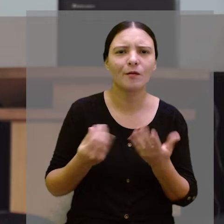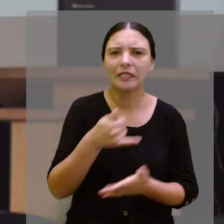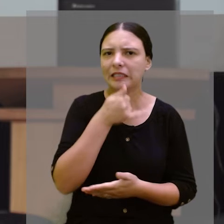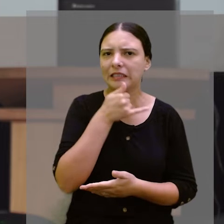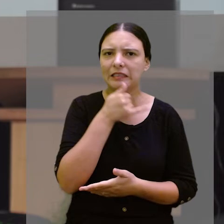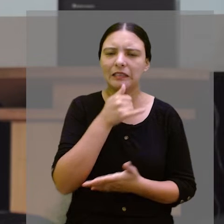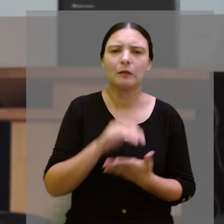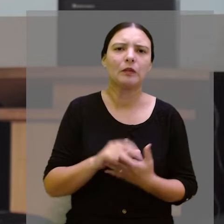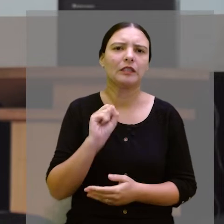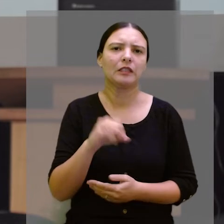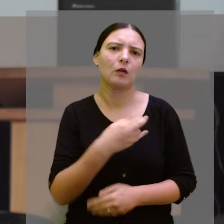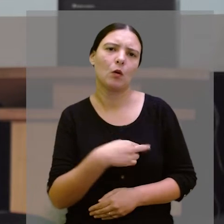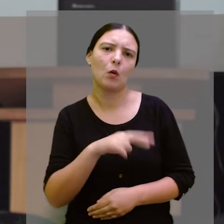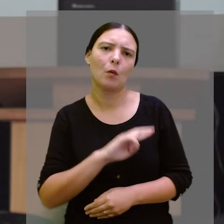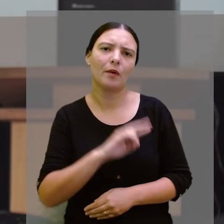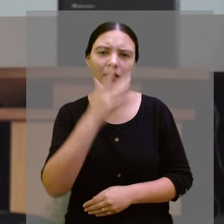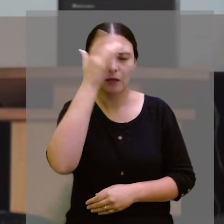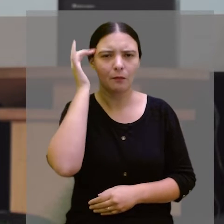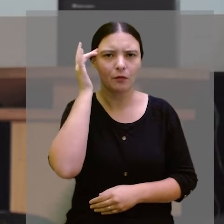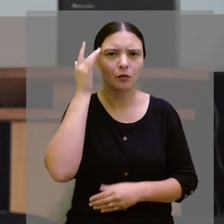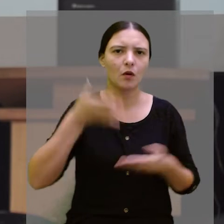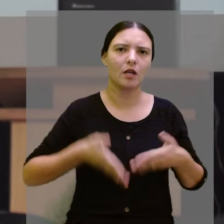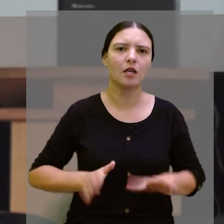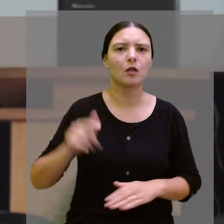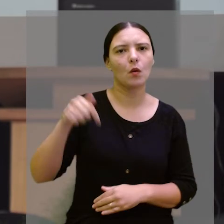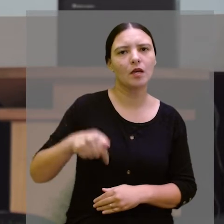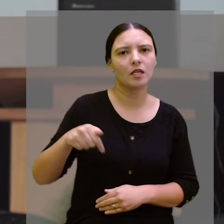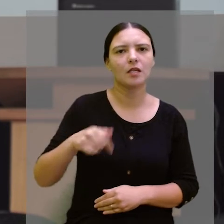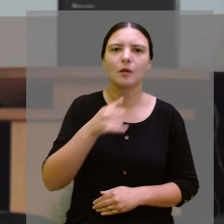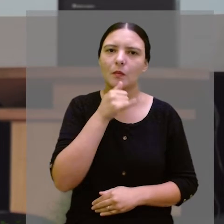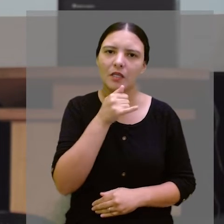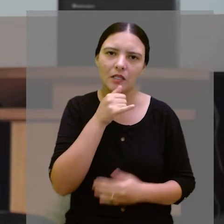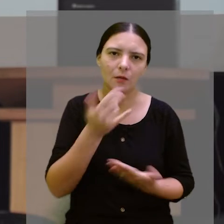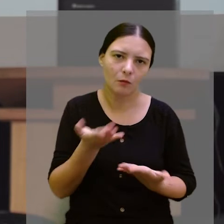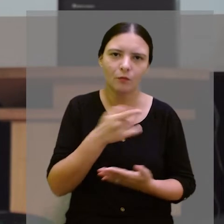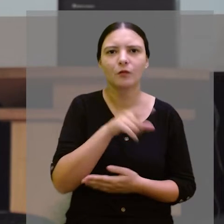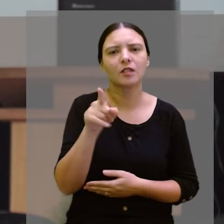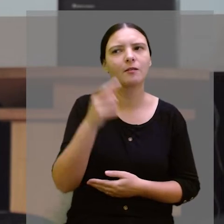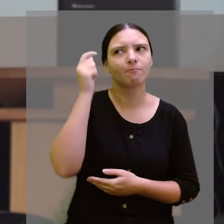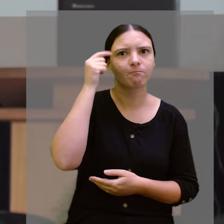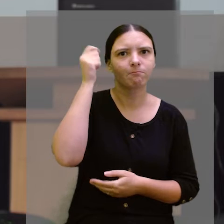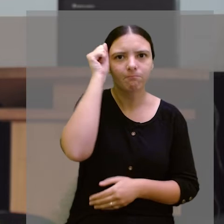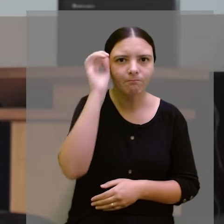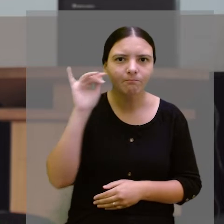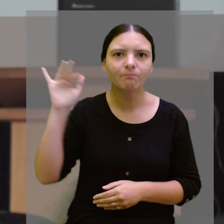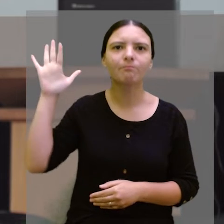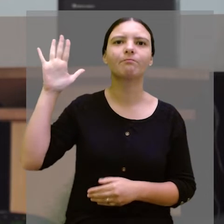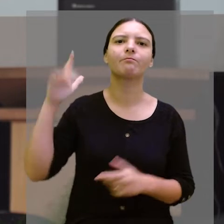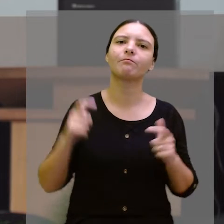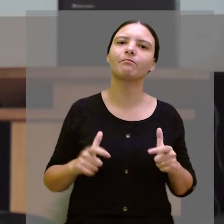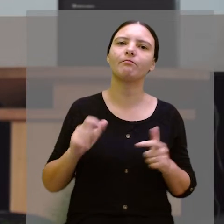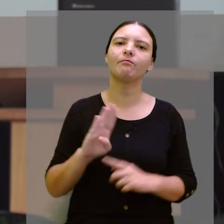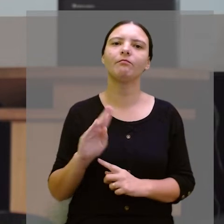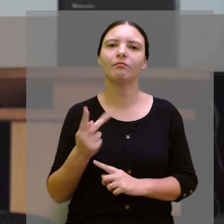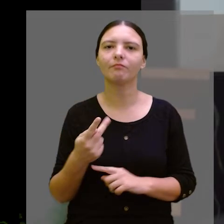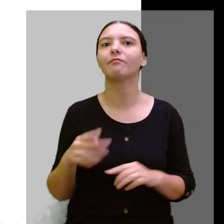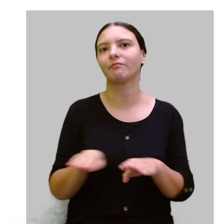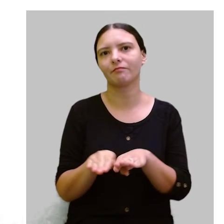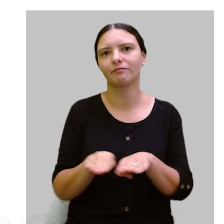os romances de um autor daqui da Lagoinha, do Marcos Freitas. Ele ajuda a construir um imaginário da cidade de Belo Horizonte